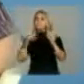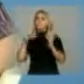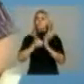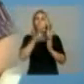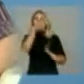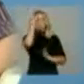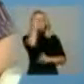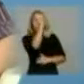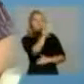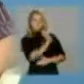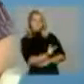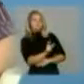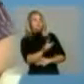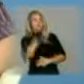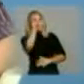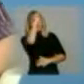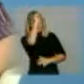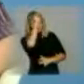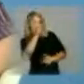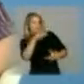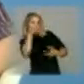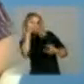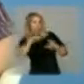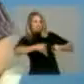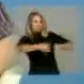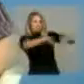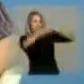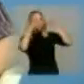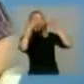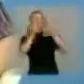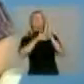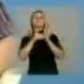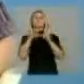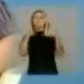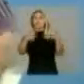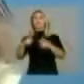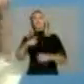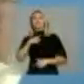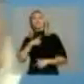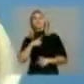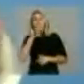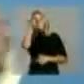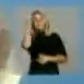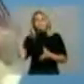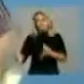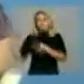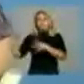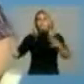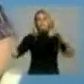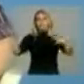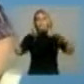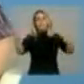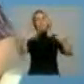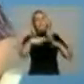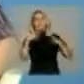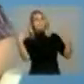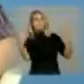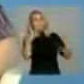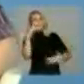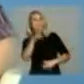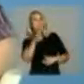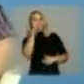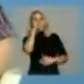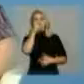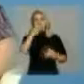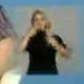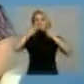Ela era uma pessoa que ela prendia atenção, né? Onde ela tivesse, As pessoas iam juntando em volta dela para ver ela falar.